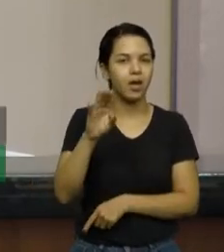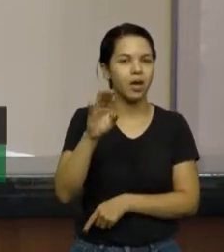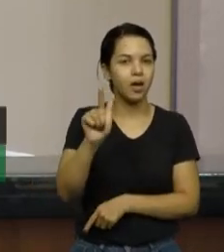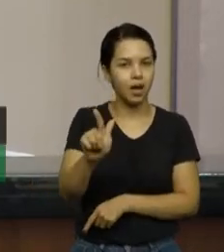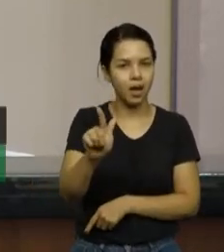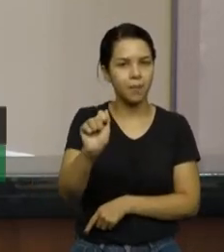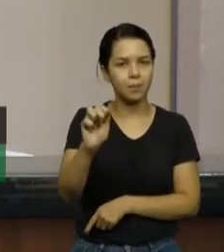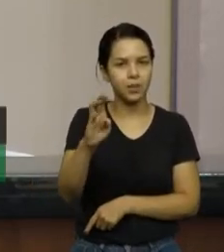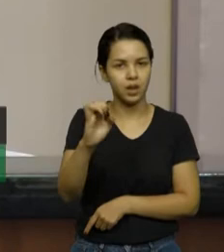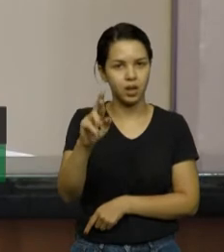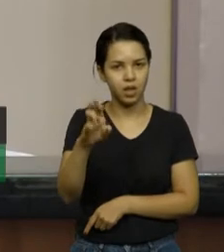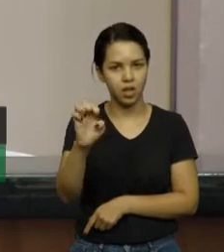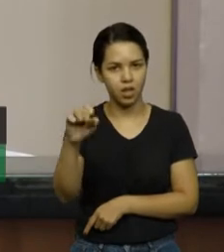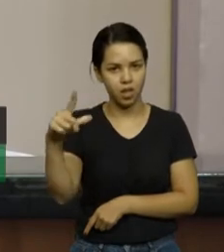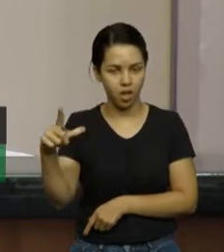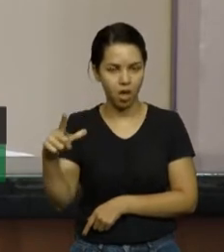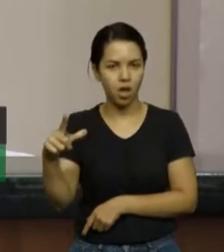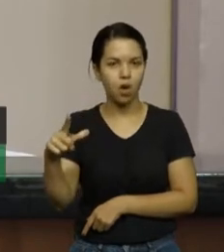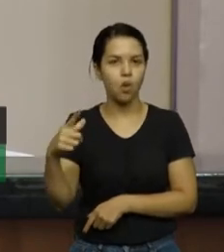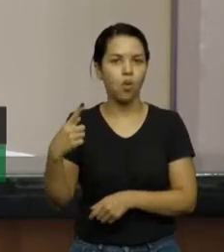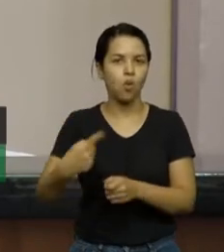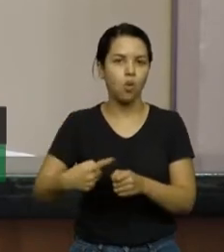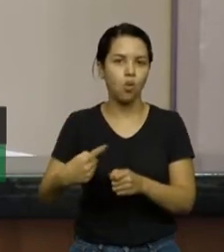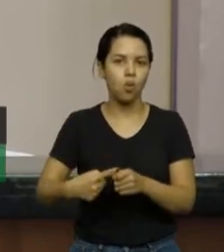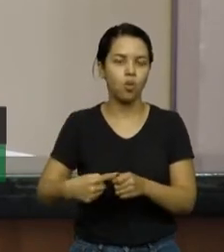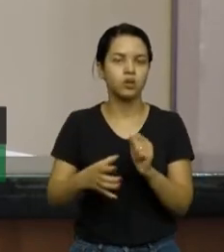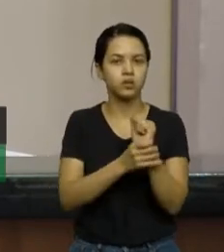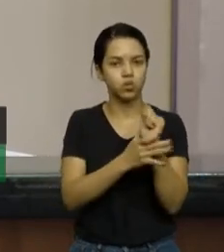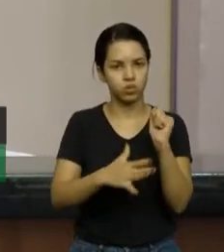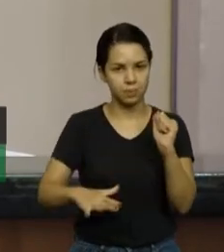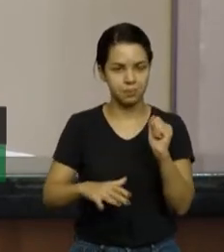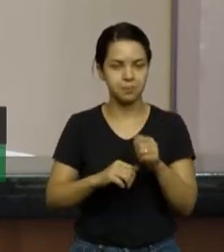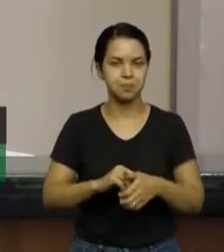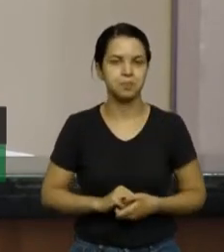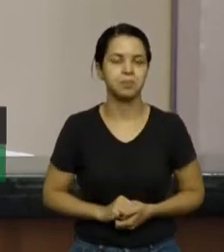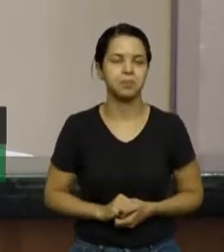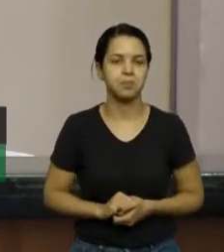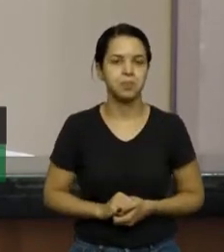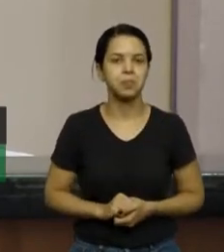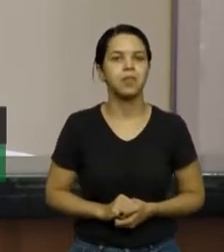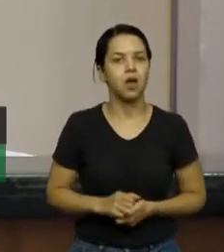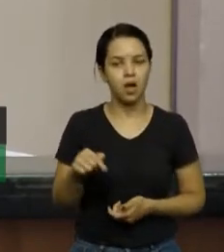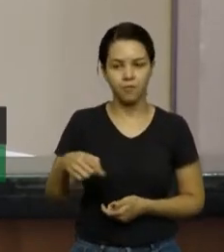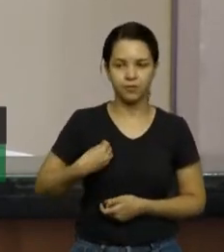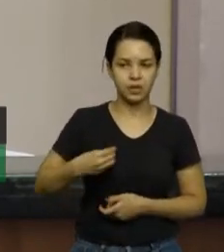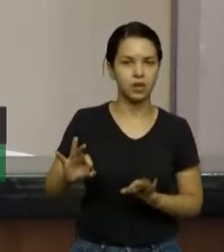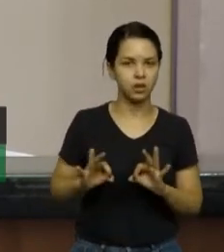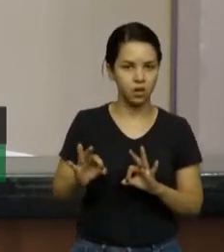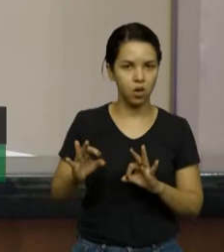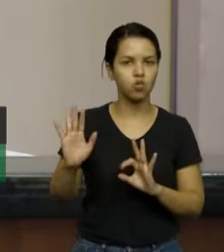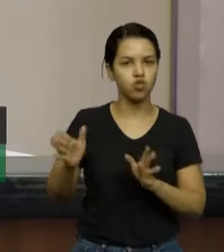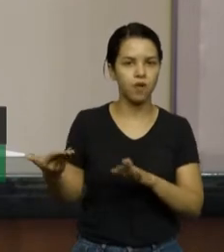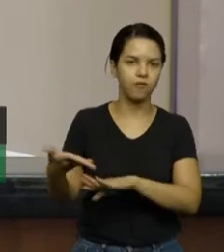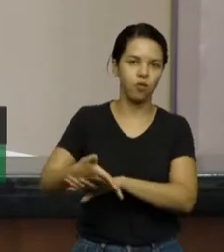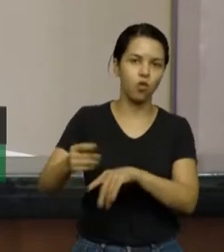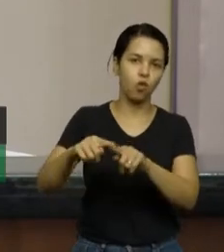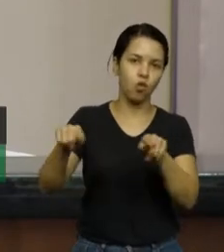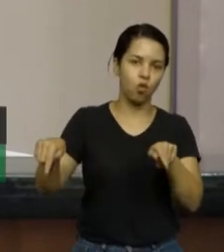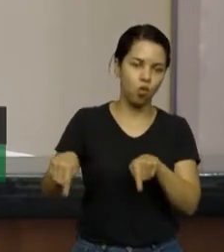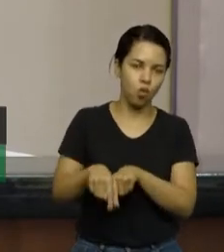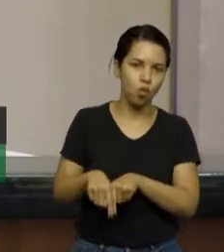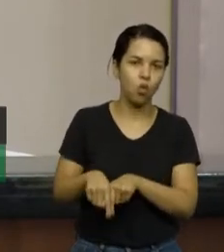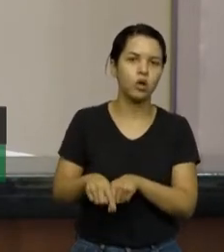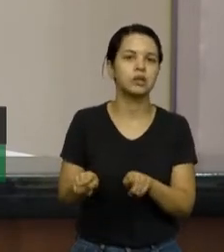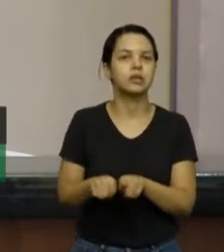José. Não estão aqui, mas estiveram no gabinete. Também o Paulo Deites, que é o prefeito de